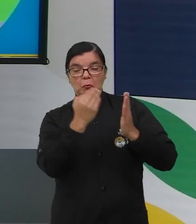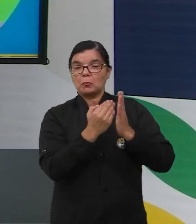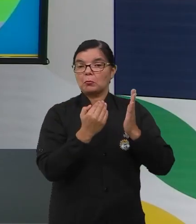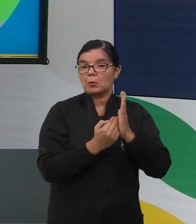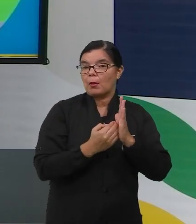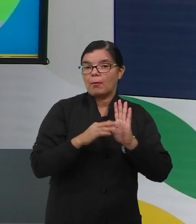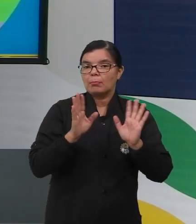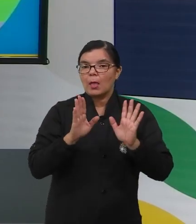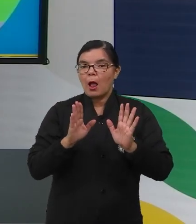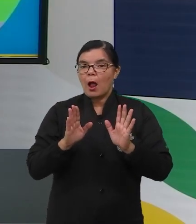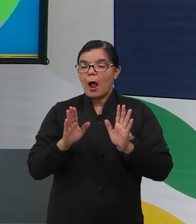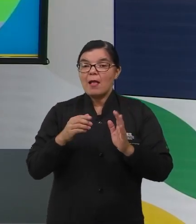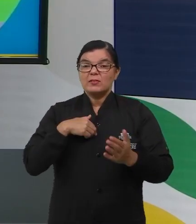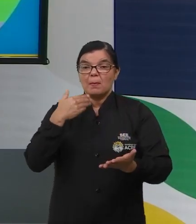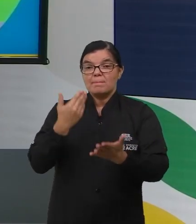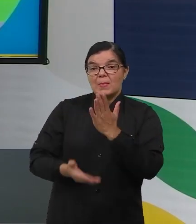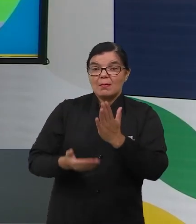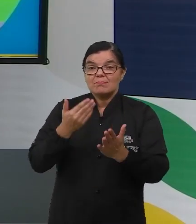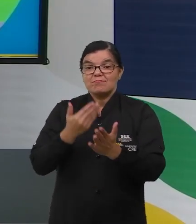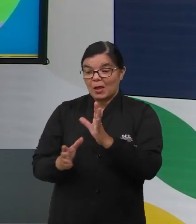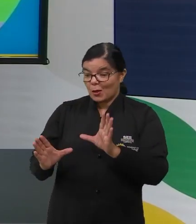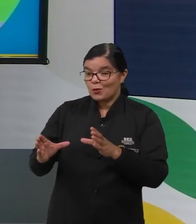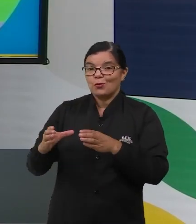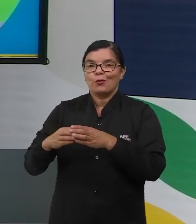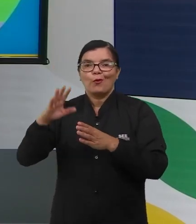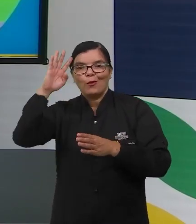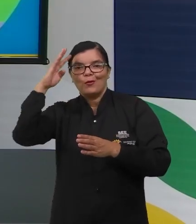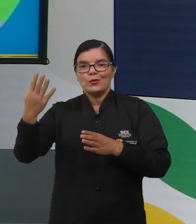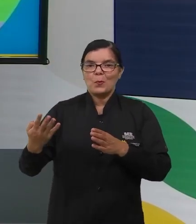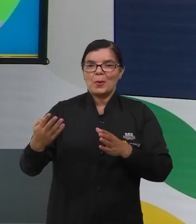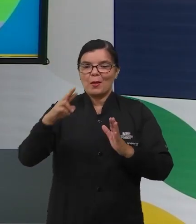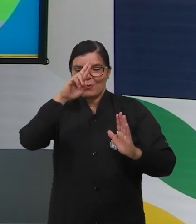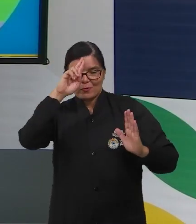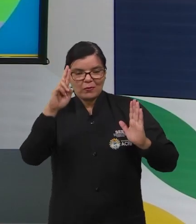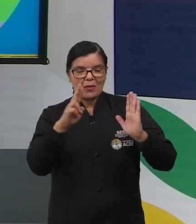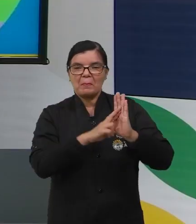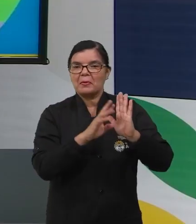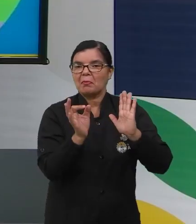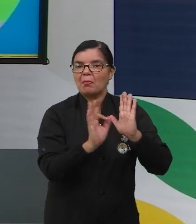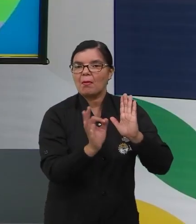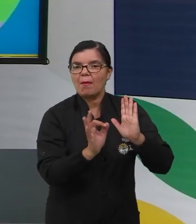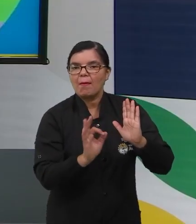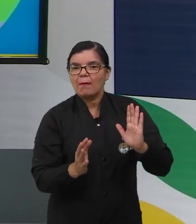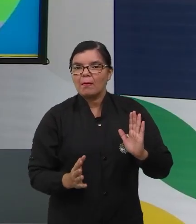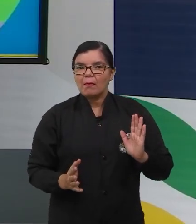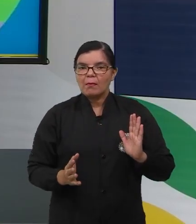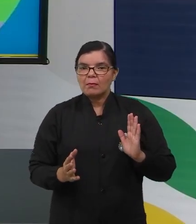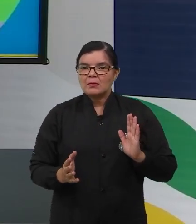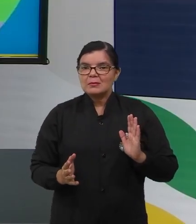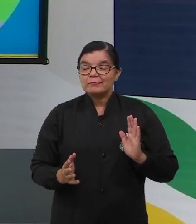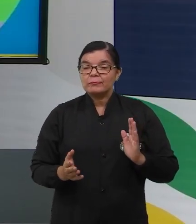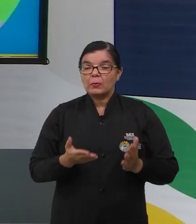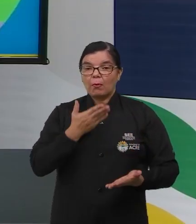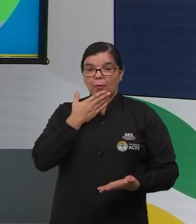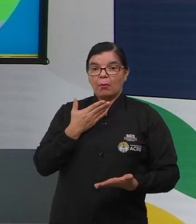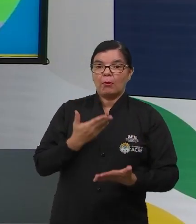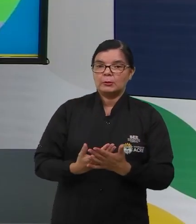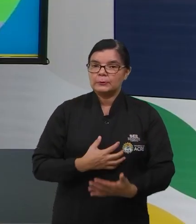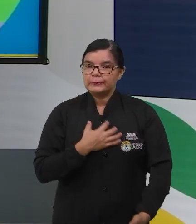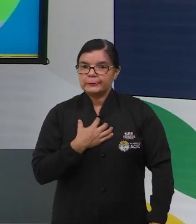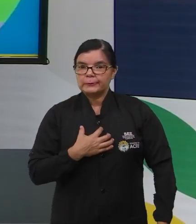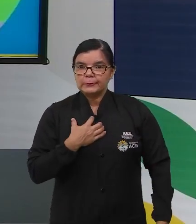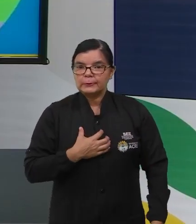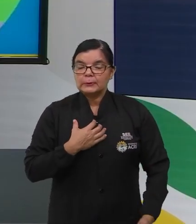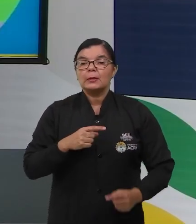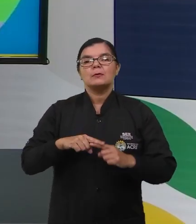jeito. Seu time vai e começa a perder porque resolveram, vamos desrespeitar as regras aqui. Você vai ficar o quê? Indignado, revoltado. Então